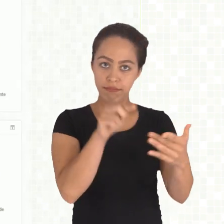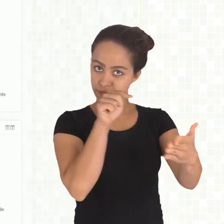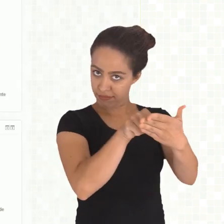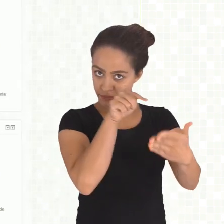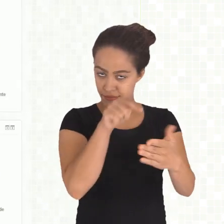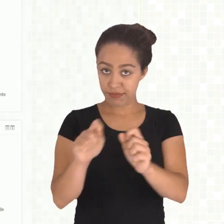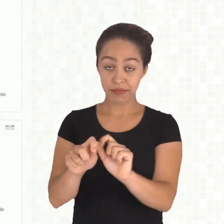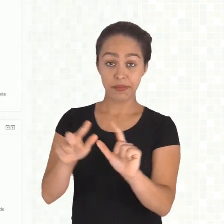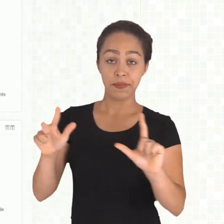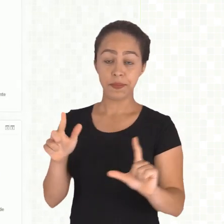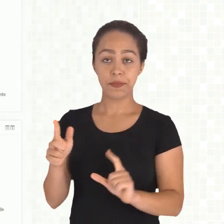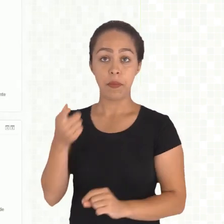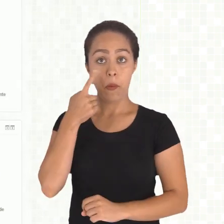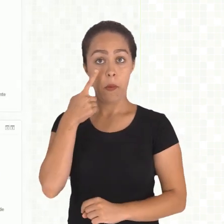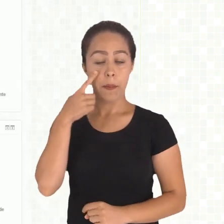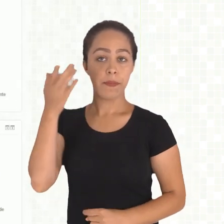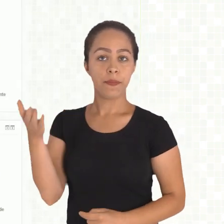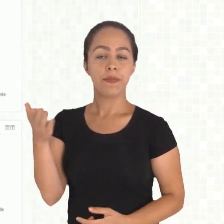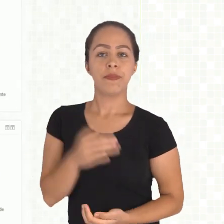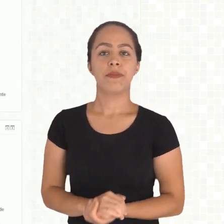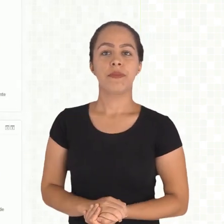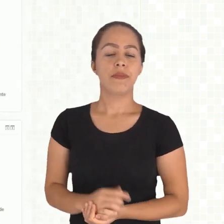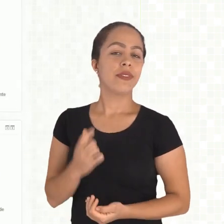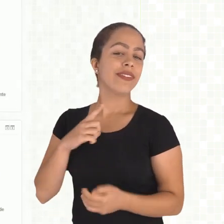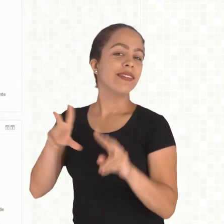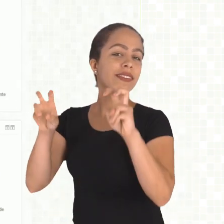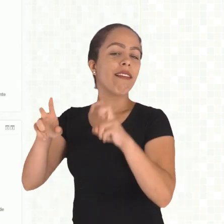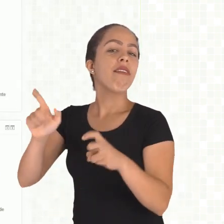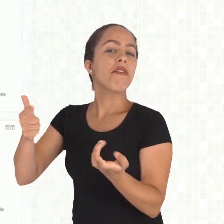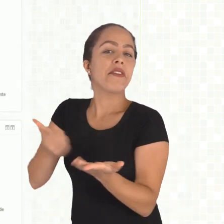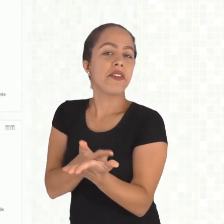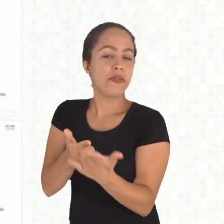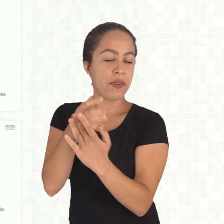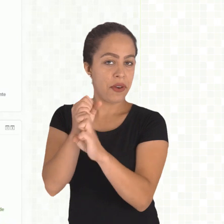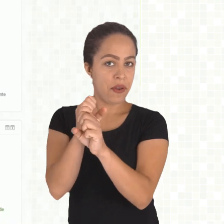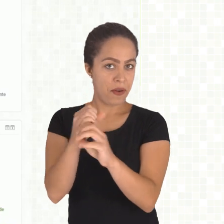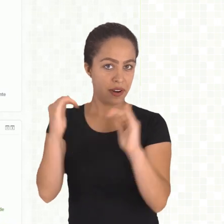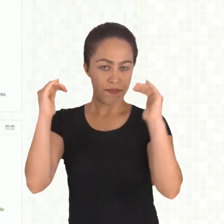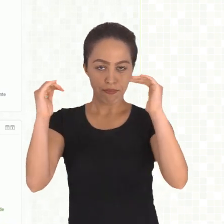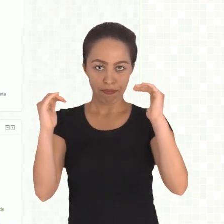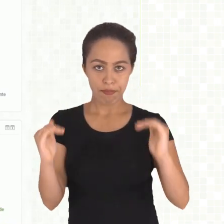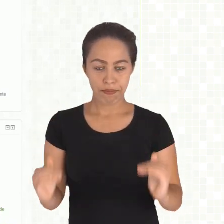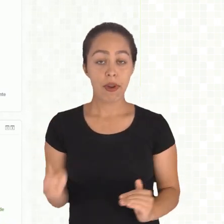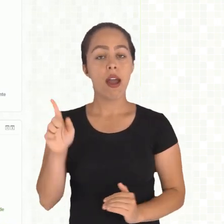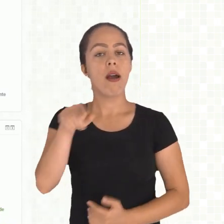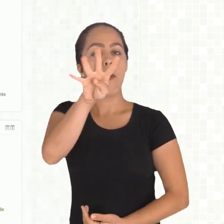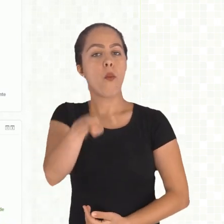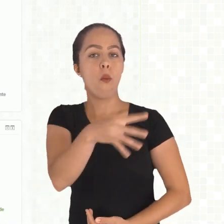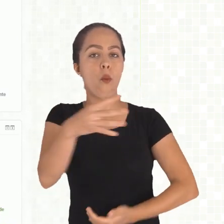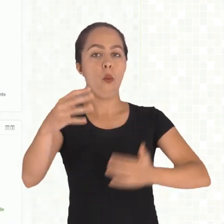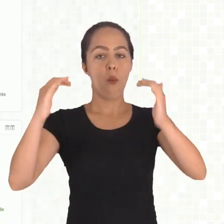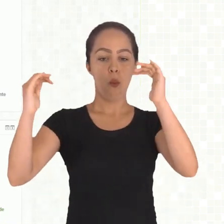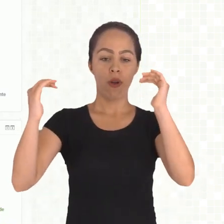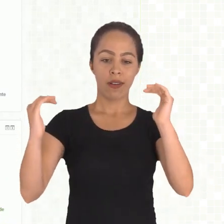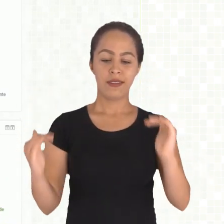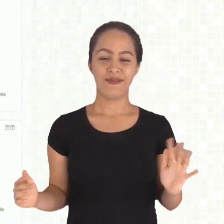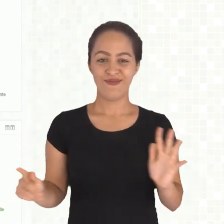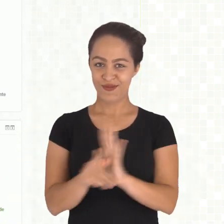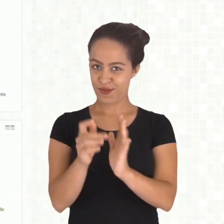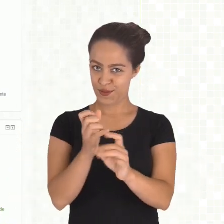só acessar. E aqui vai abrir o livro de notas, que anteriormente era chamado de quadro de notas. Tá